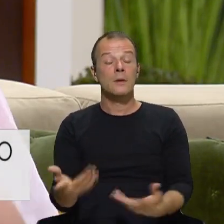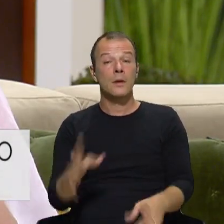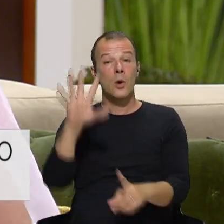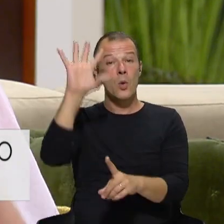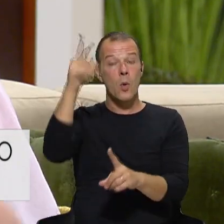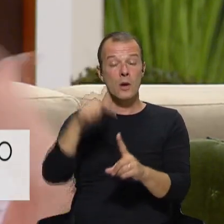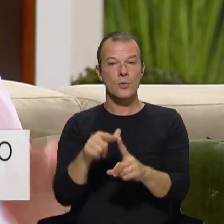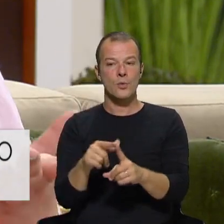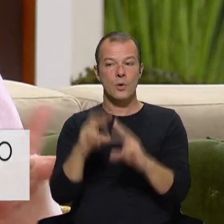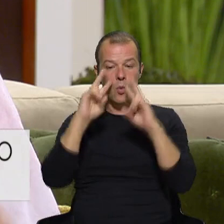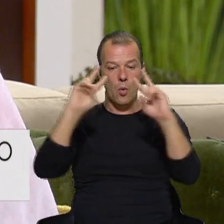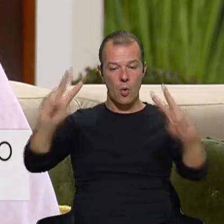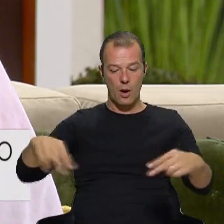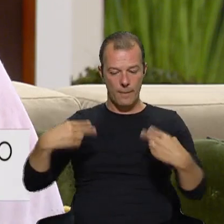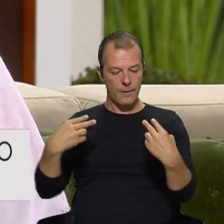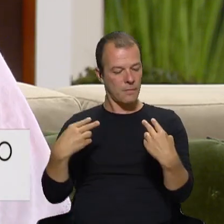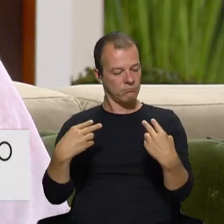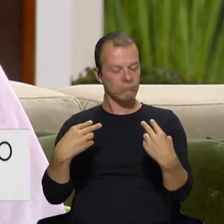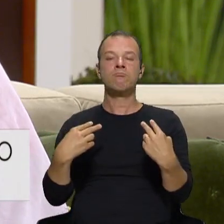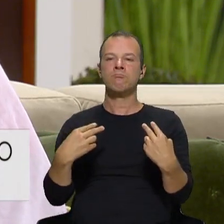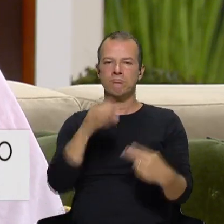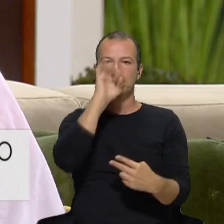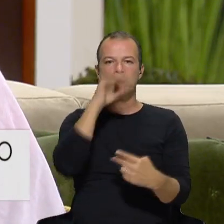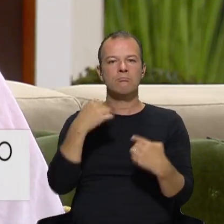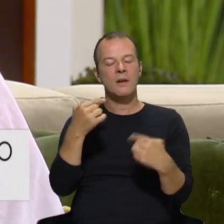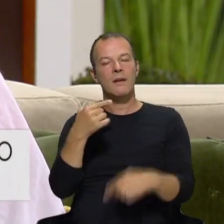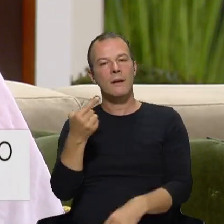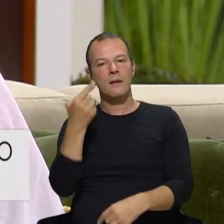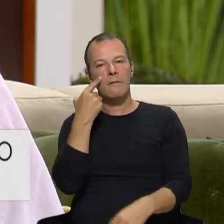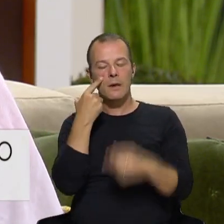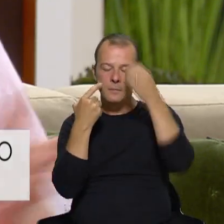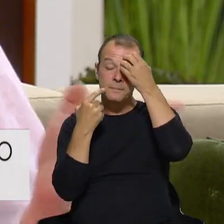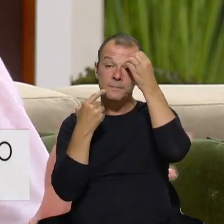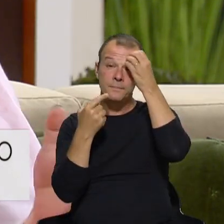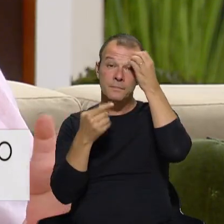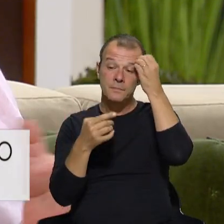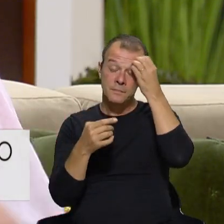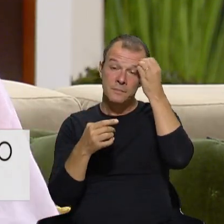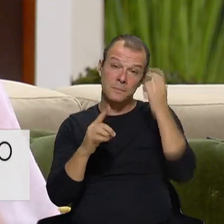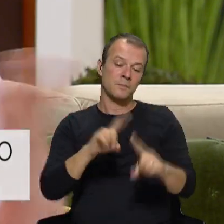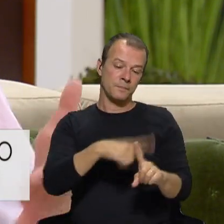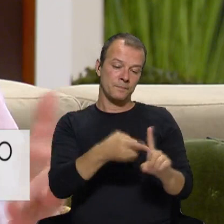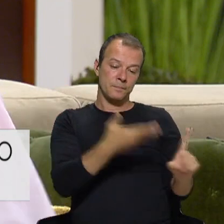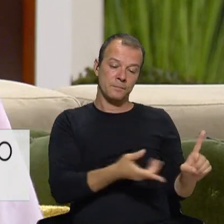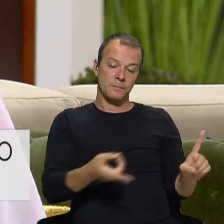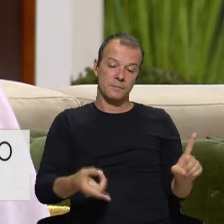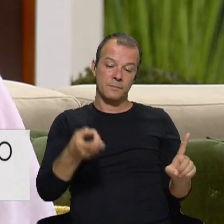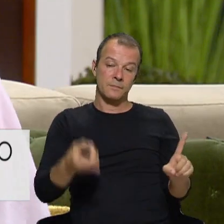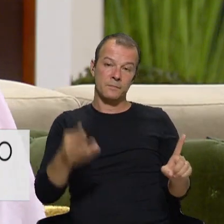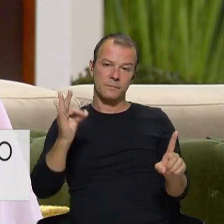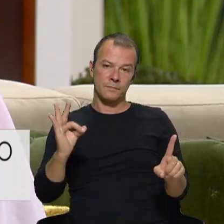quando eu olhei para mim e vi que em 94, não é? Quando eu